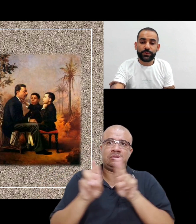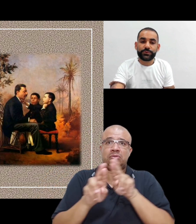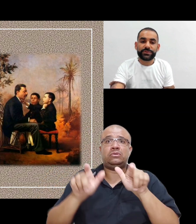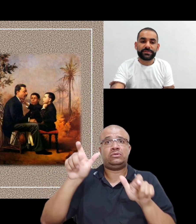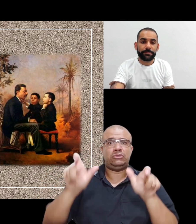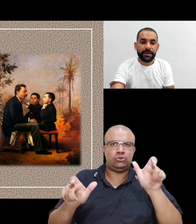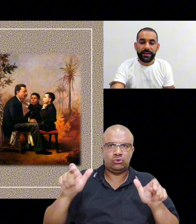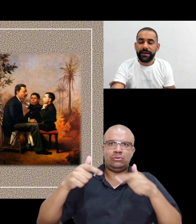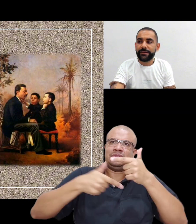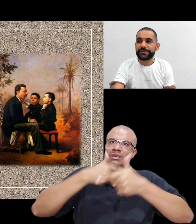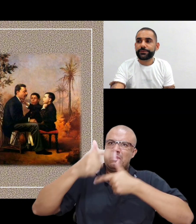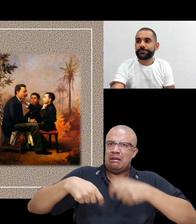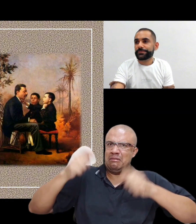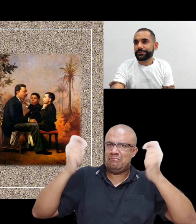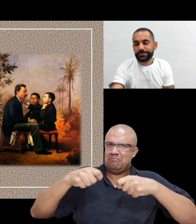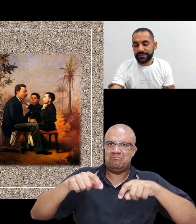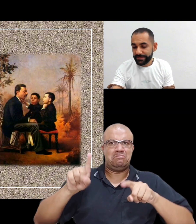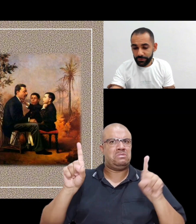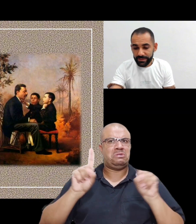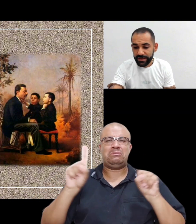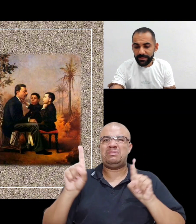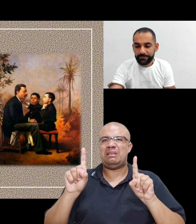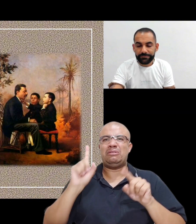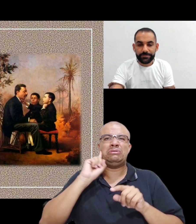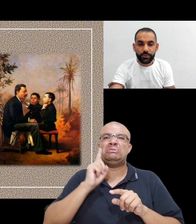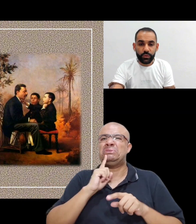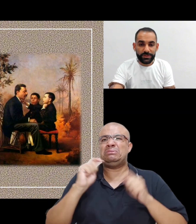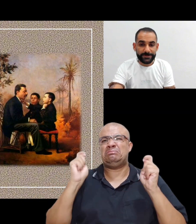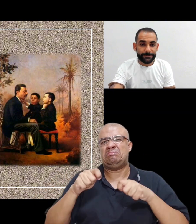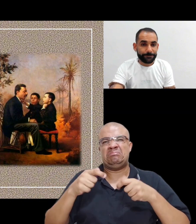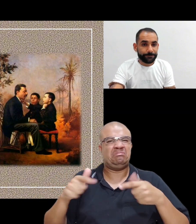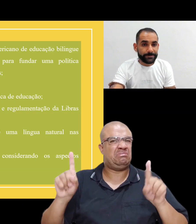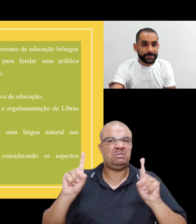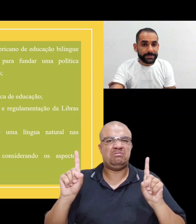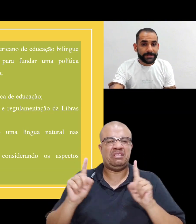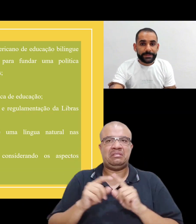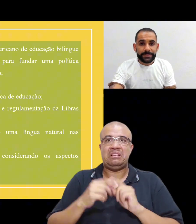com os outros, de trabalhar, de fazer qualquer coisa.